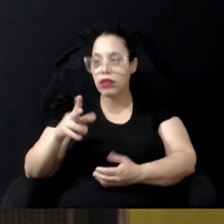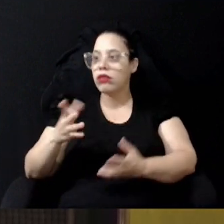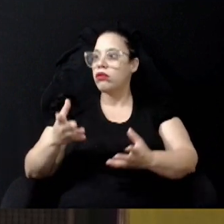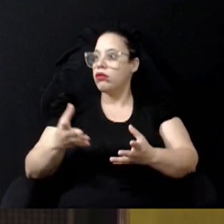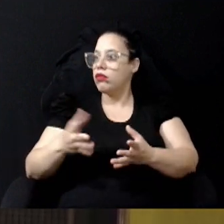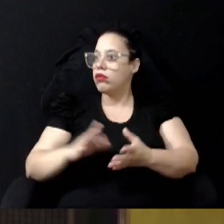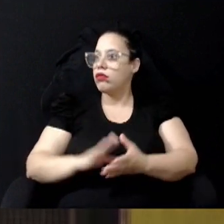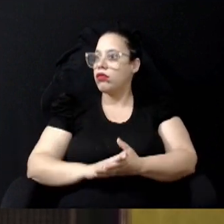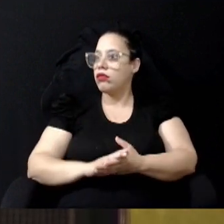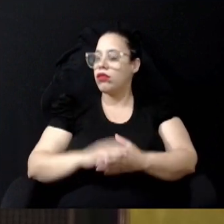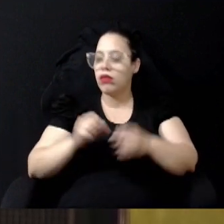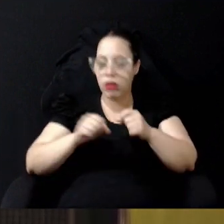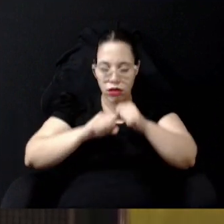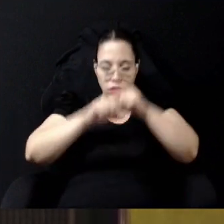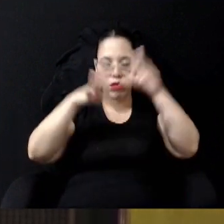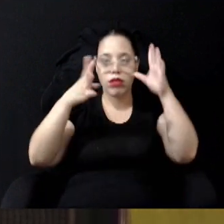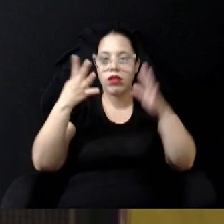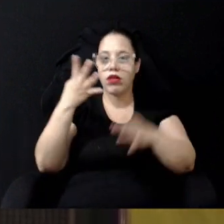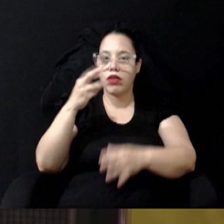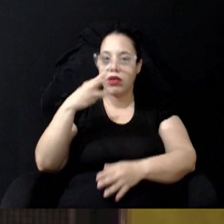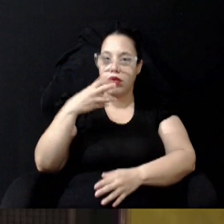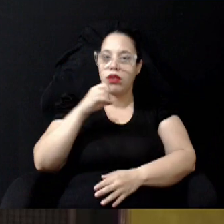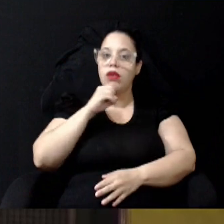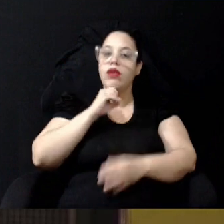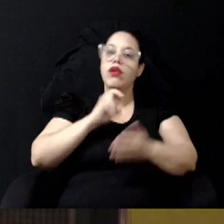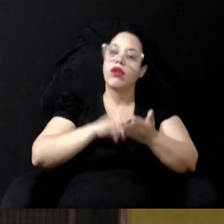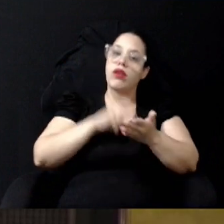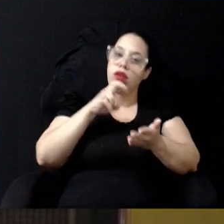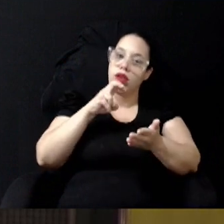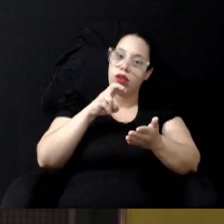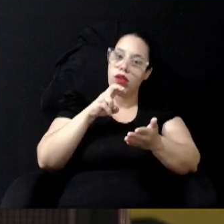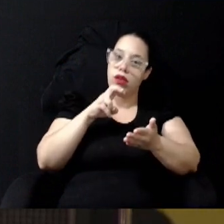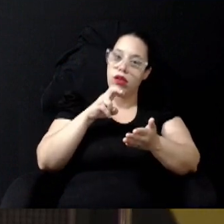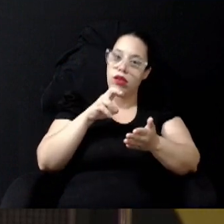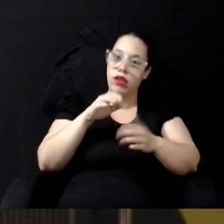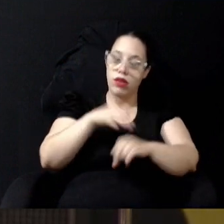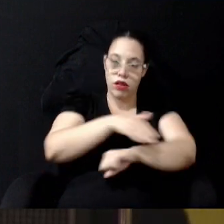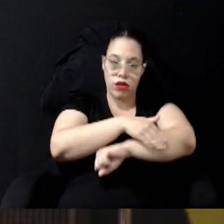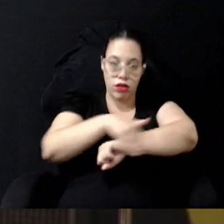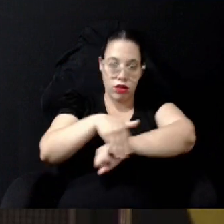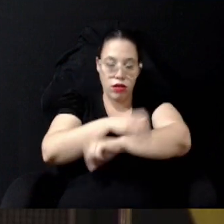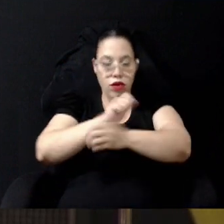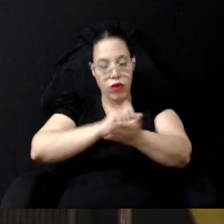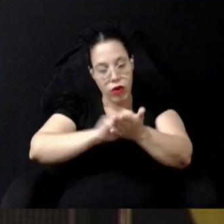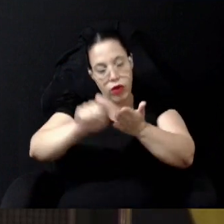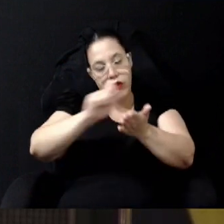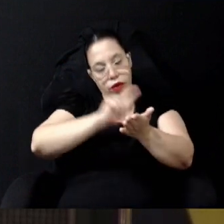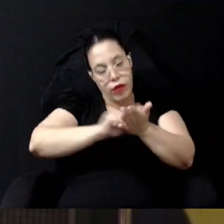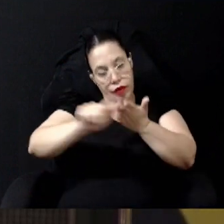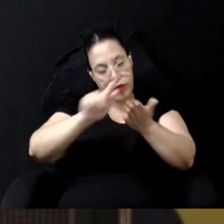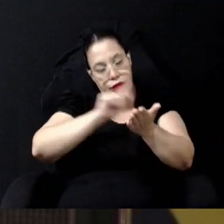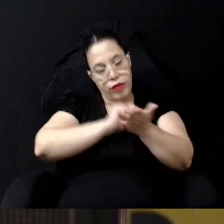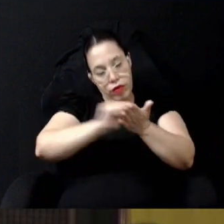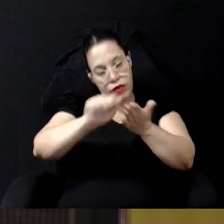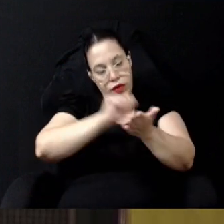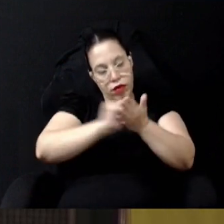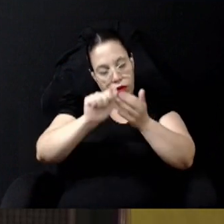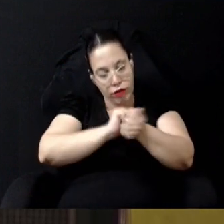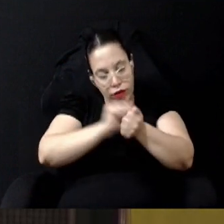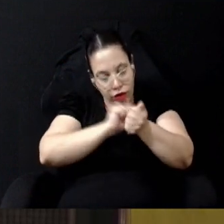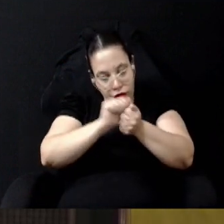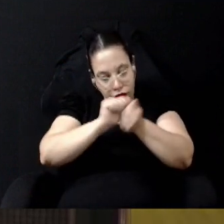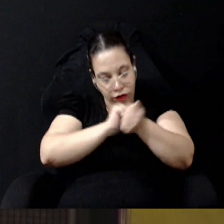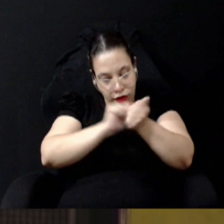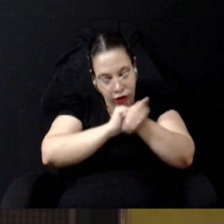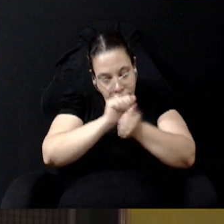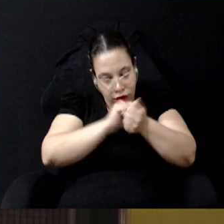Acordava às 4h30 da manhã, ia para a beira do rio lavar roupa. E com as lavadeiras,